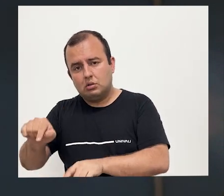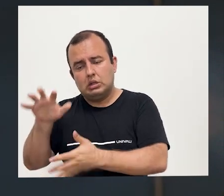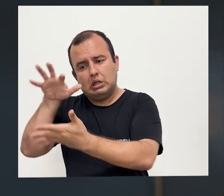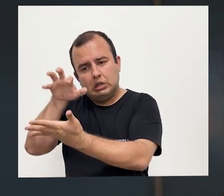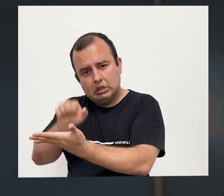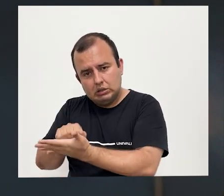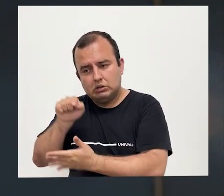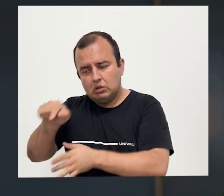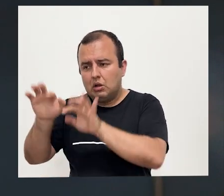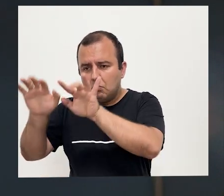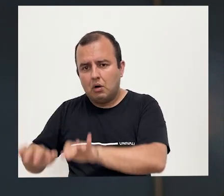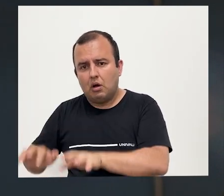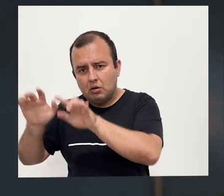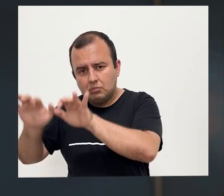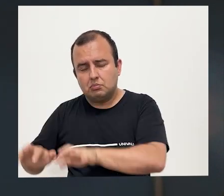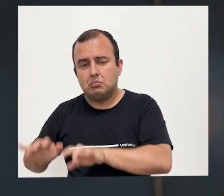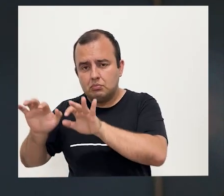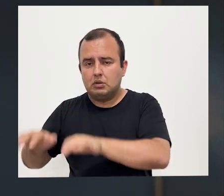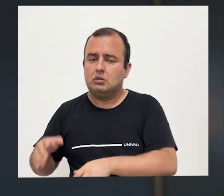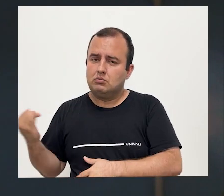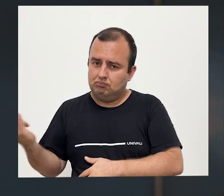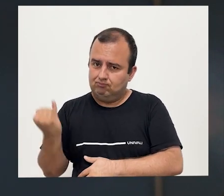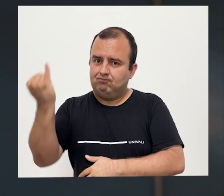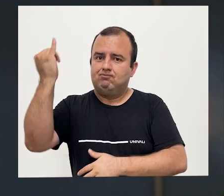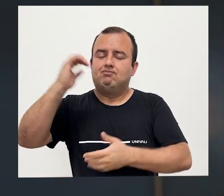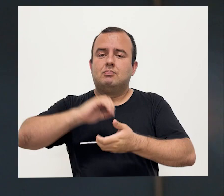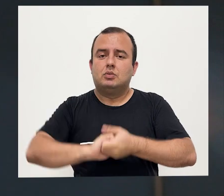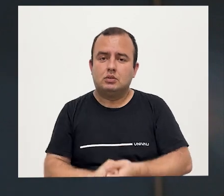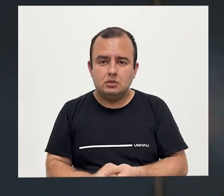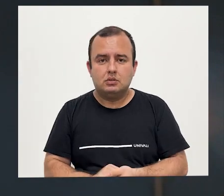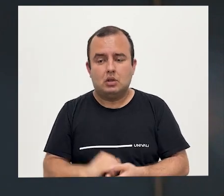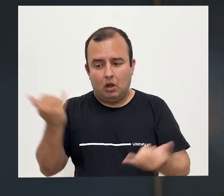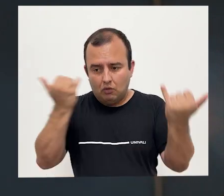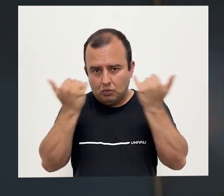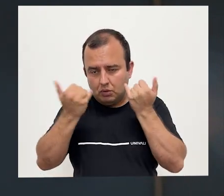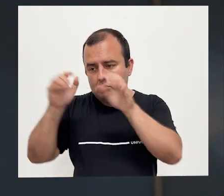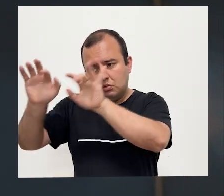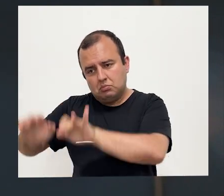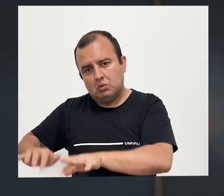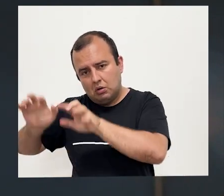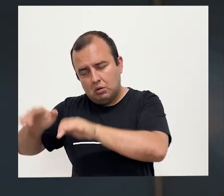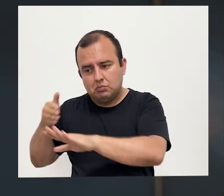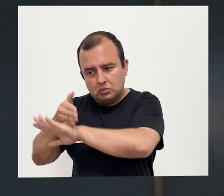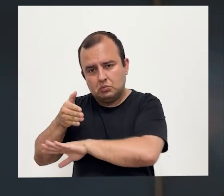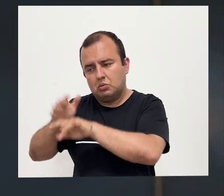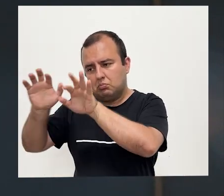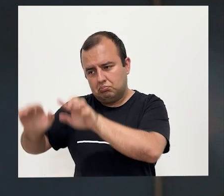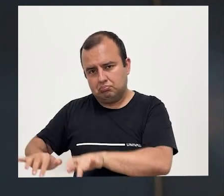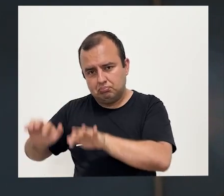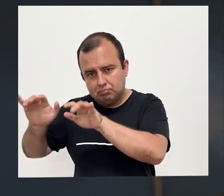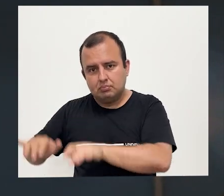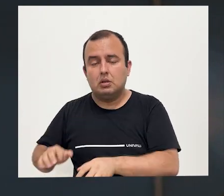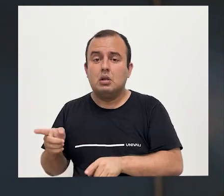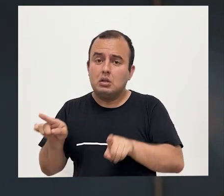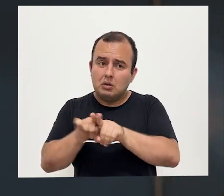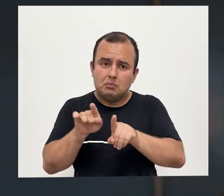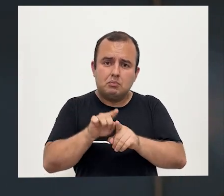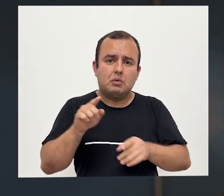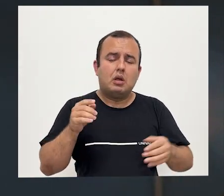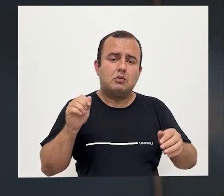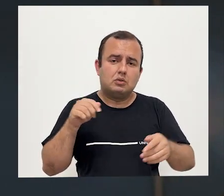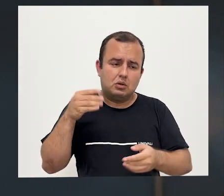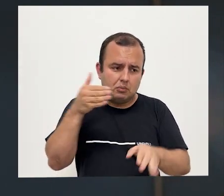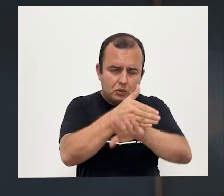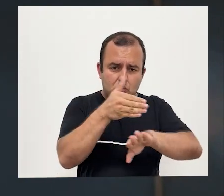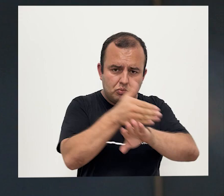seleciona cadastro, depois atividade e faz o preenchimento com as informações da atividade que você participou. E caso você tenha participado